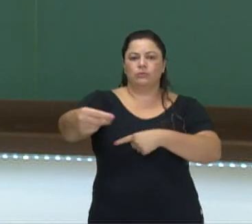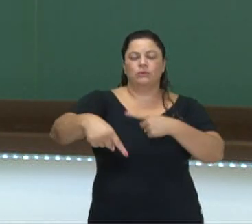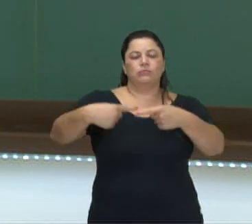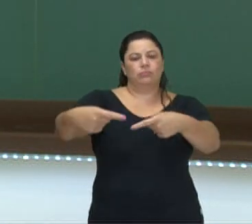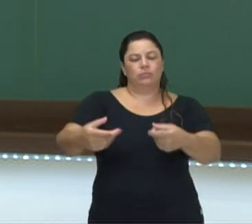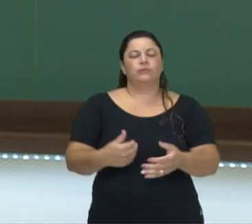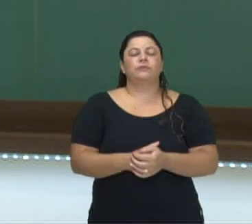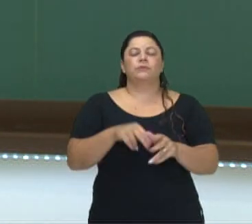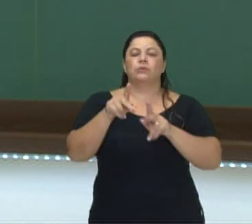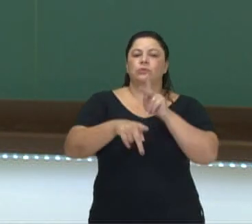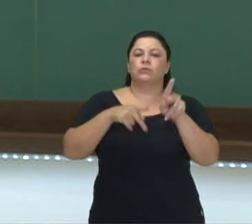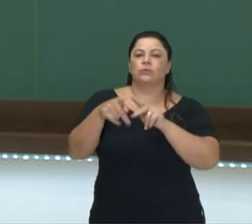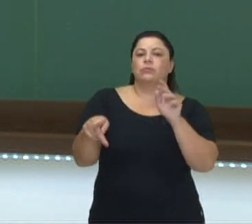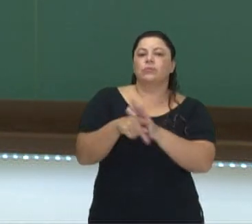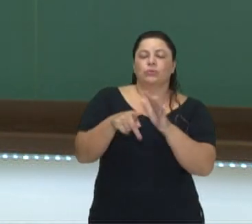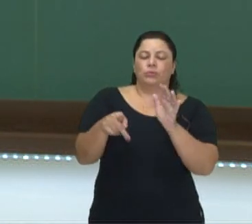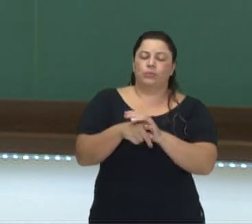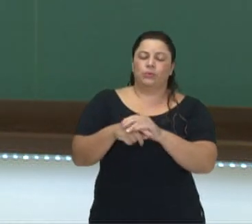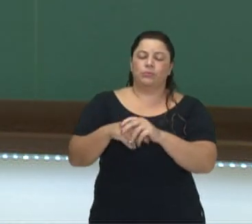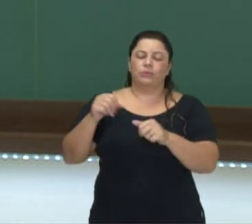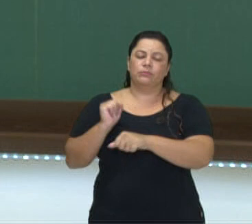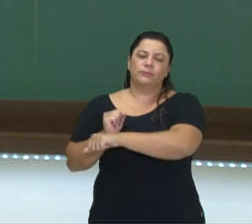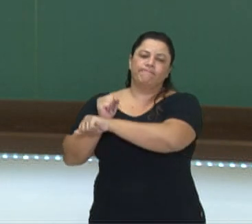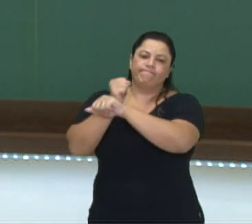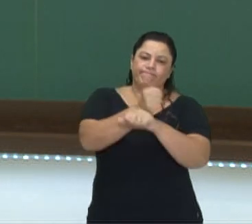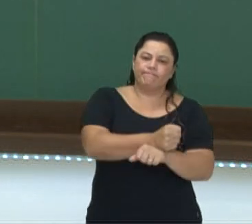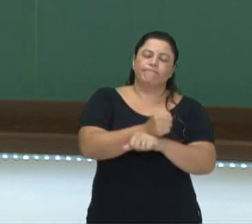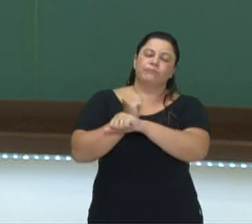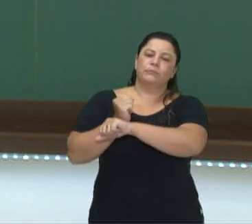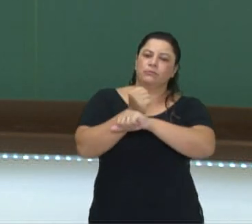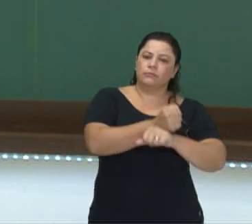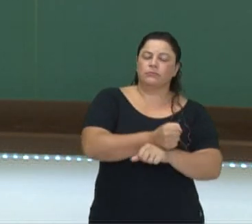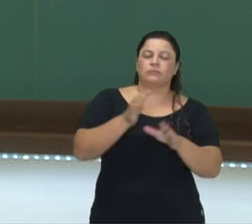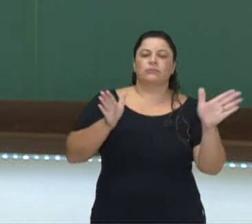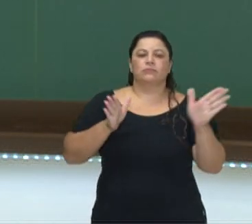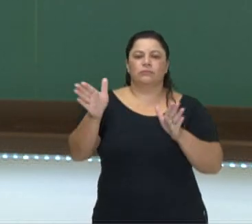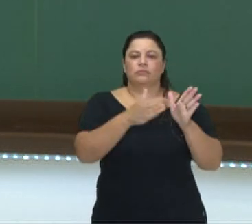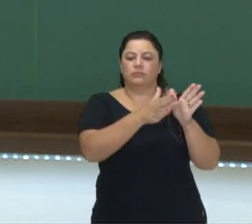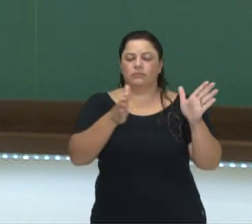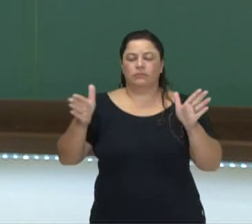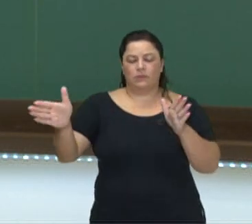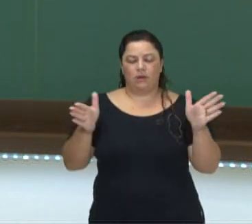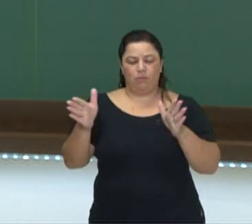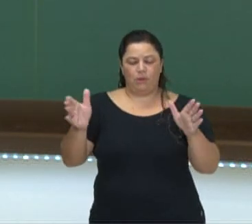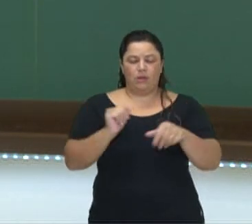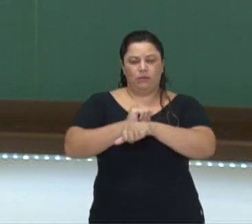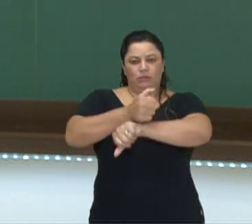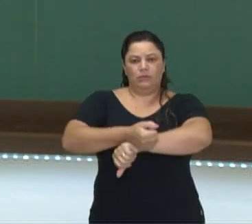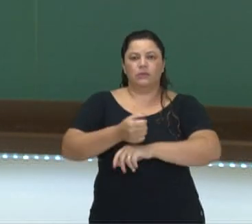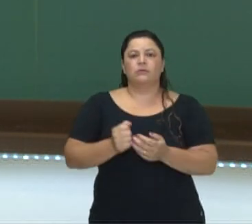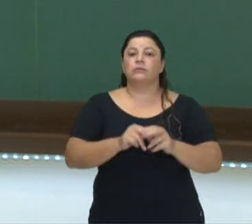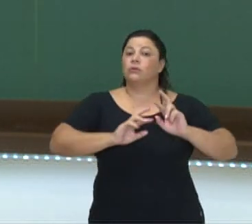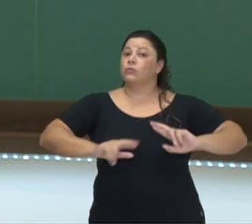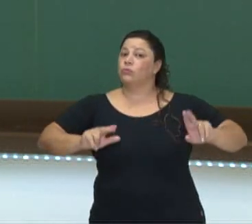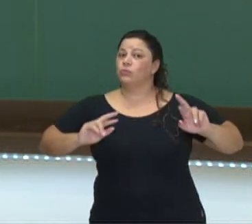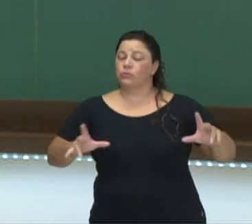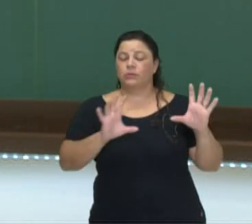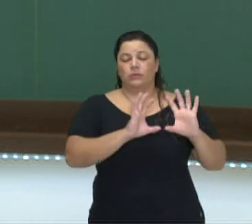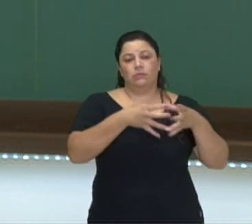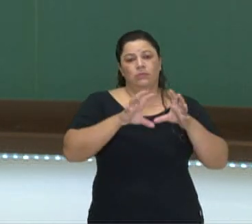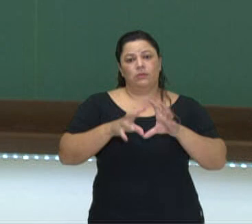desses povos que foram trazidos no período da escravidão. Então, nós temos diferentes